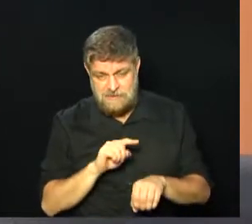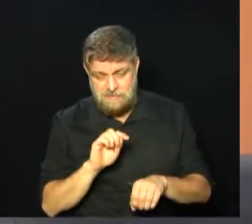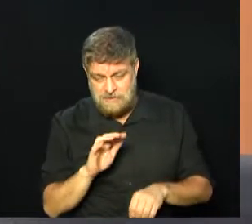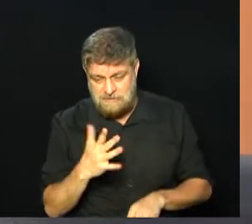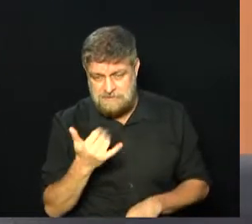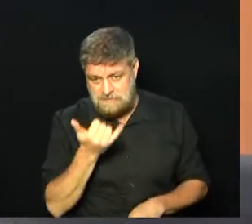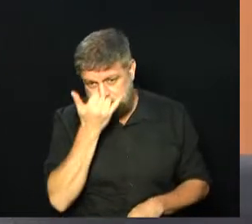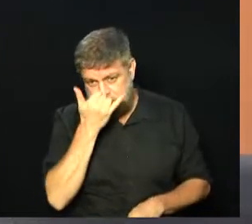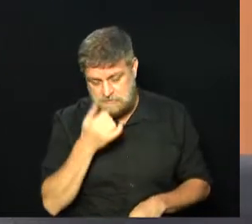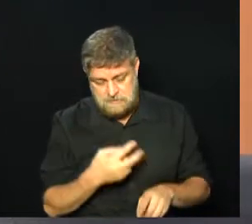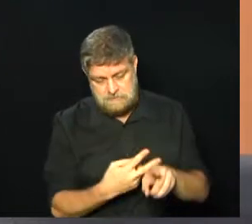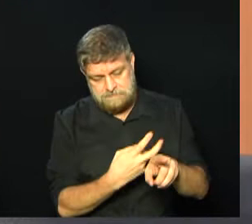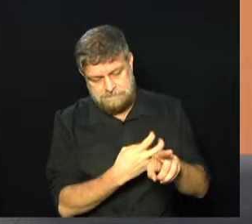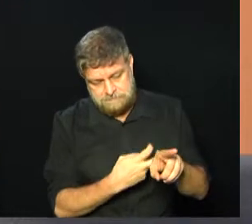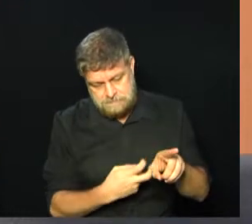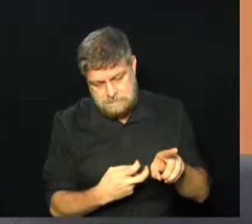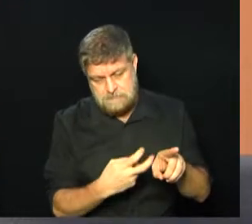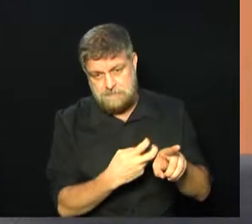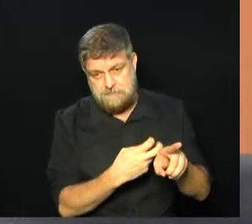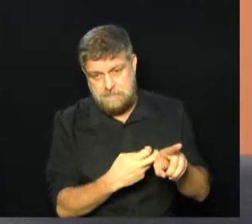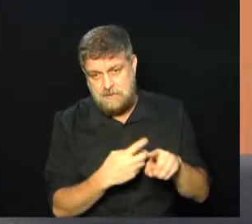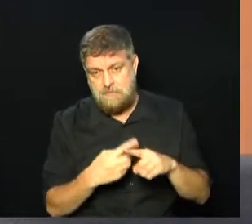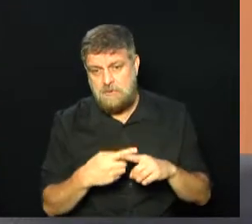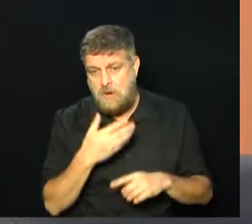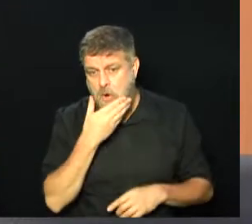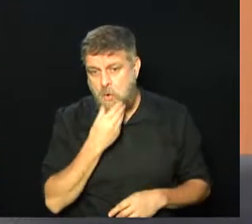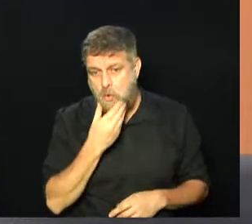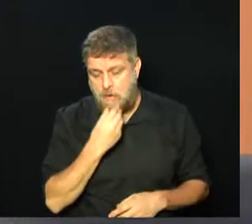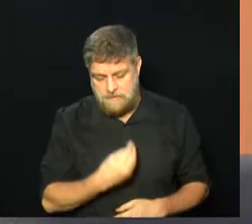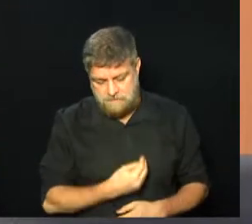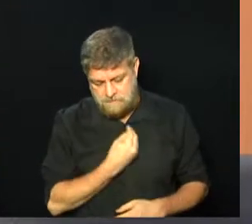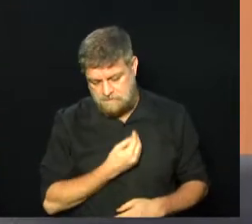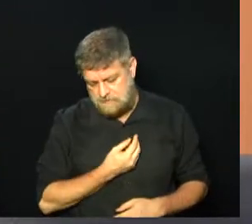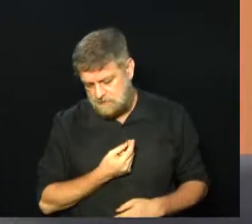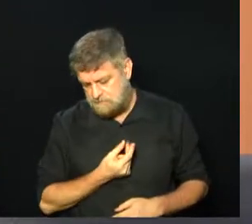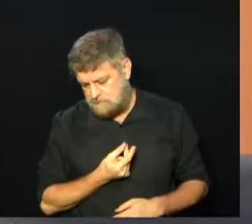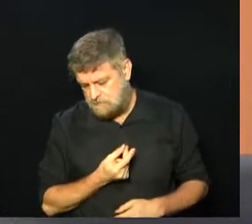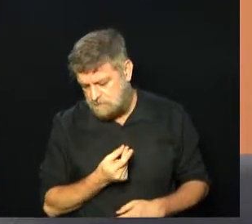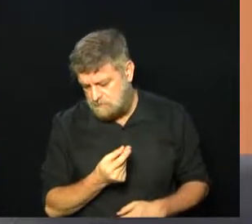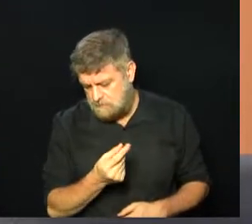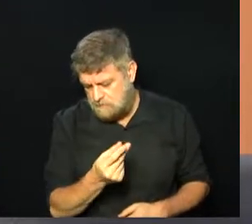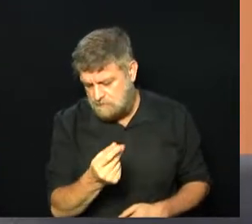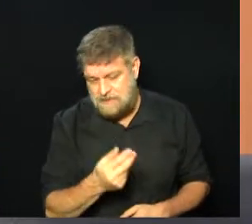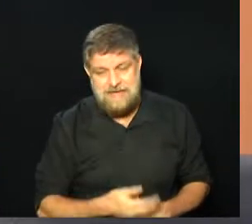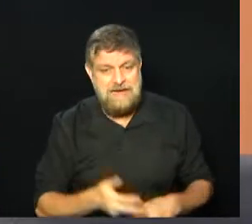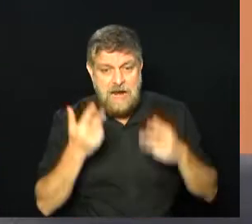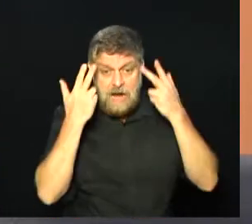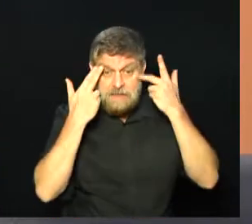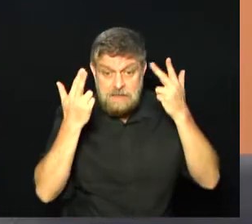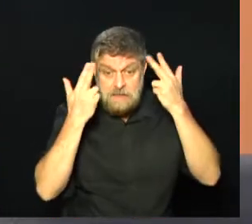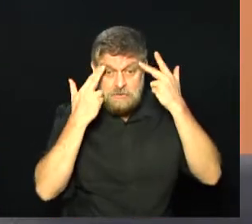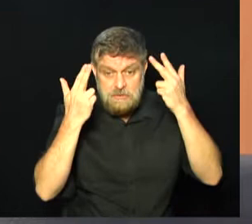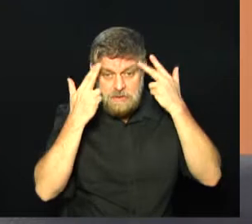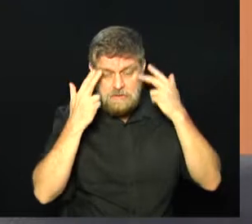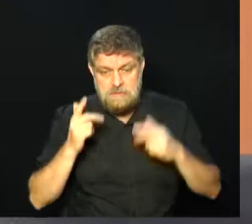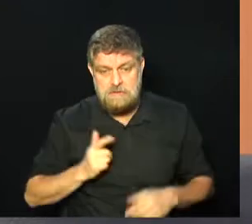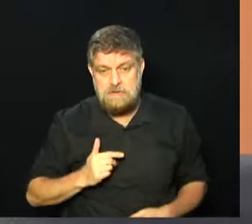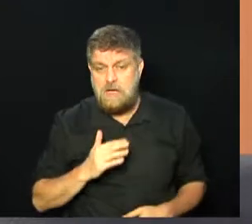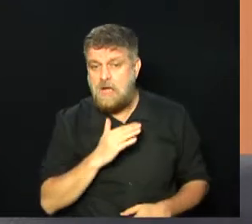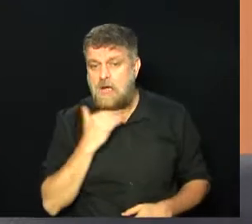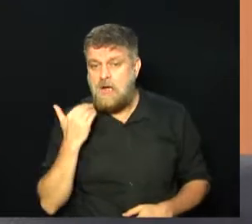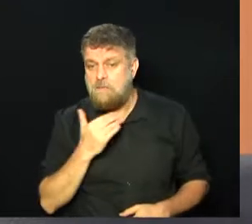aumentou a possibilidade de ter câncer, porque o homem vai viver mais. Então é uma coisa natural da idade. E as mortes por câncer